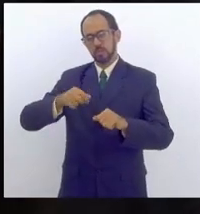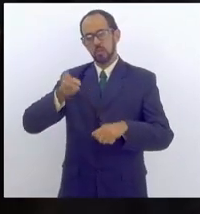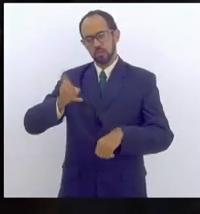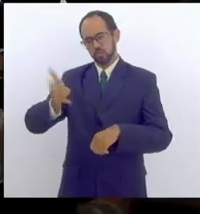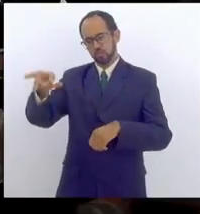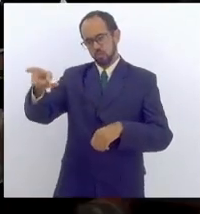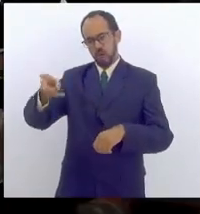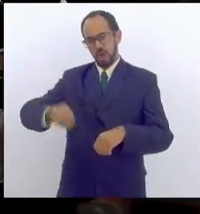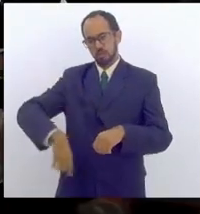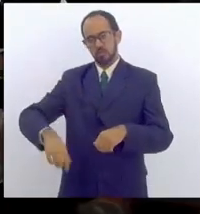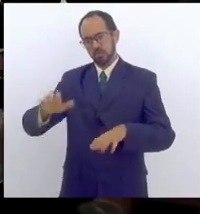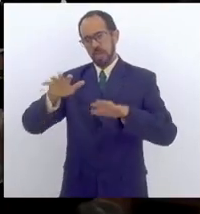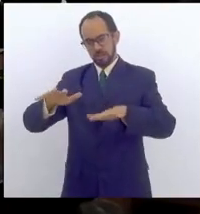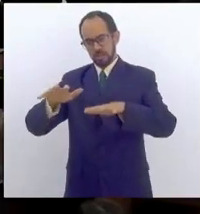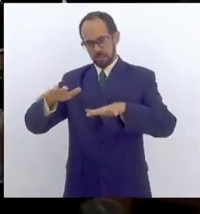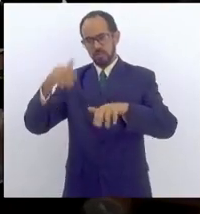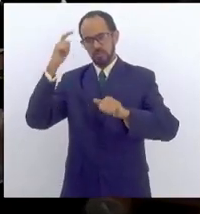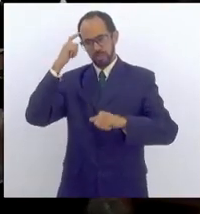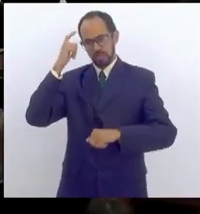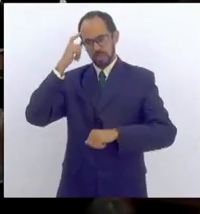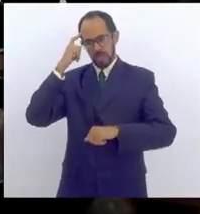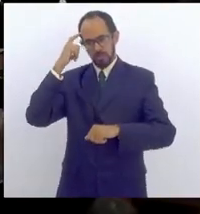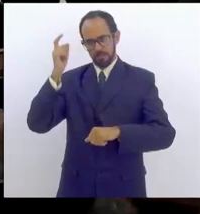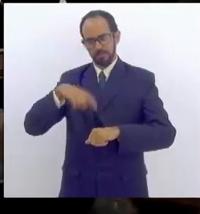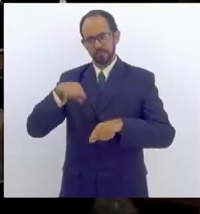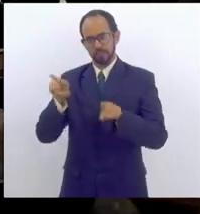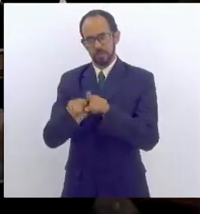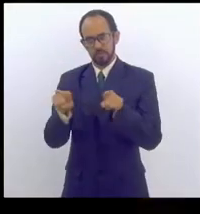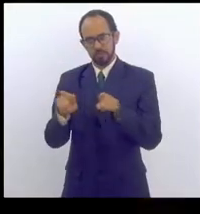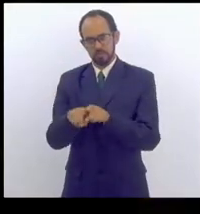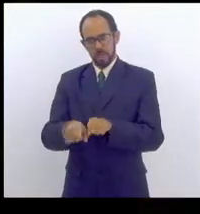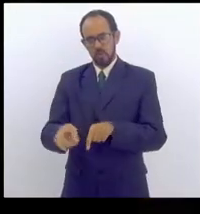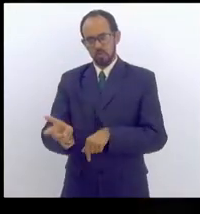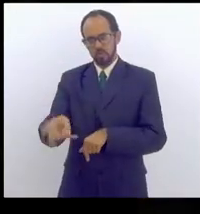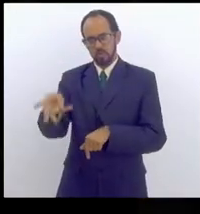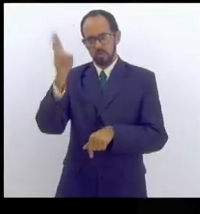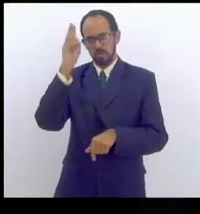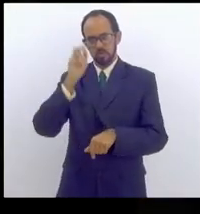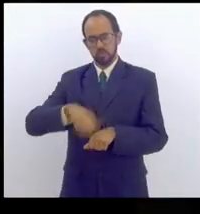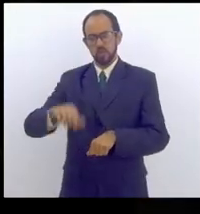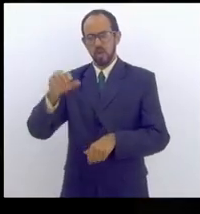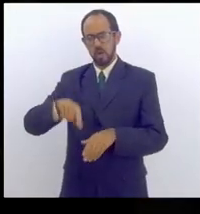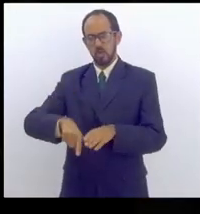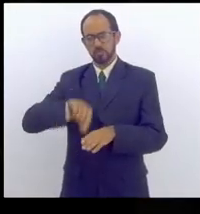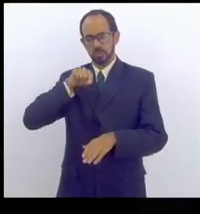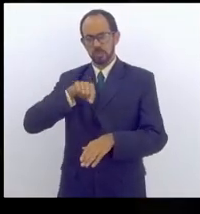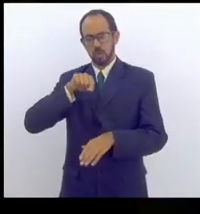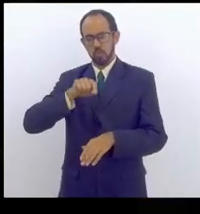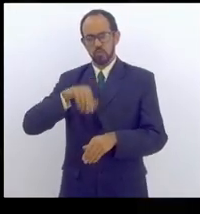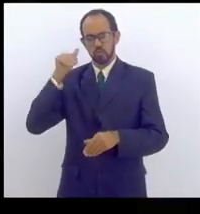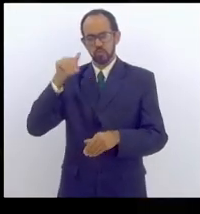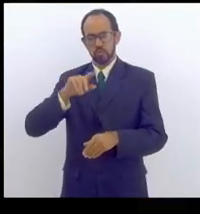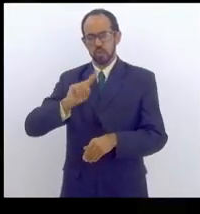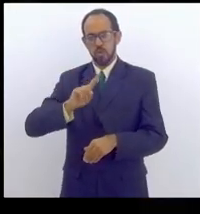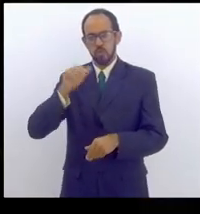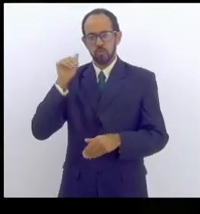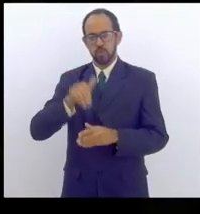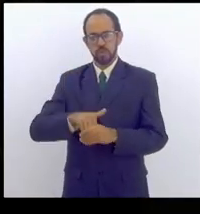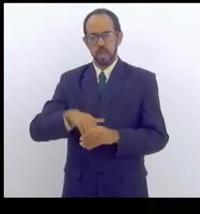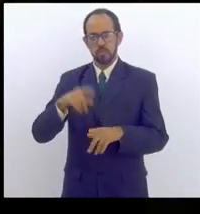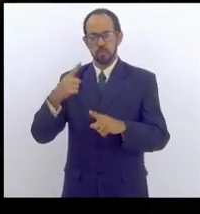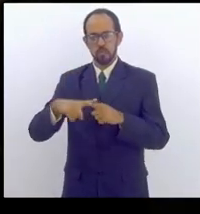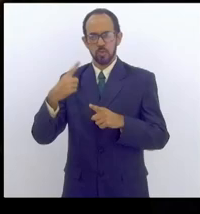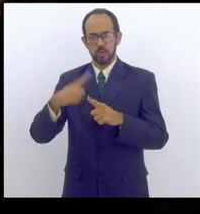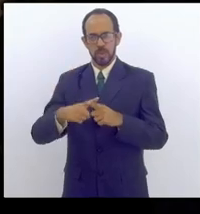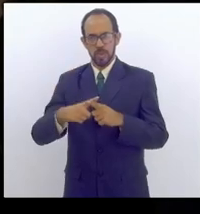partido. Preservamos também na nossa opção por votar na abstenção naquele momento, porque tem nas cabeças